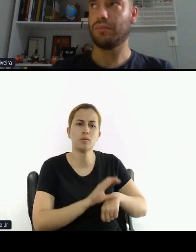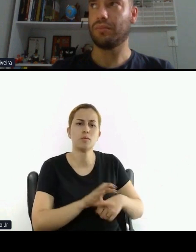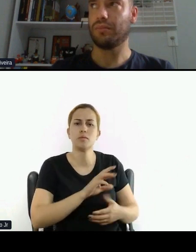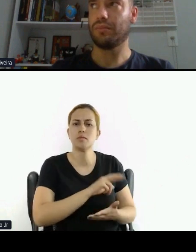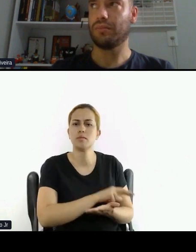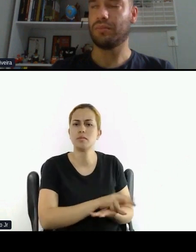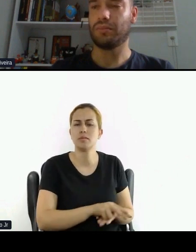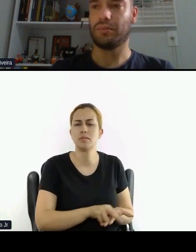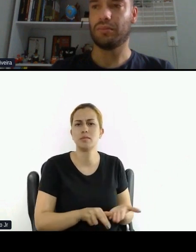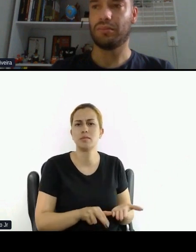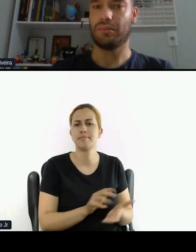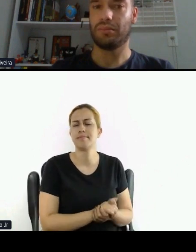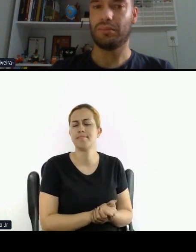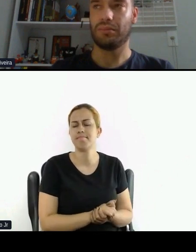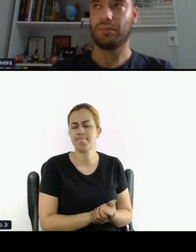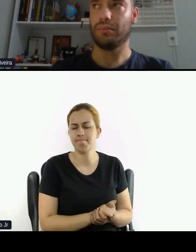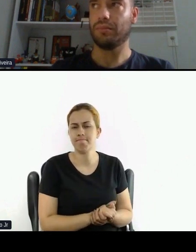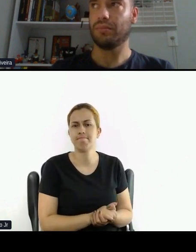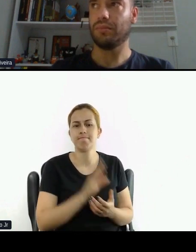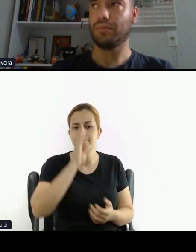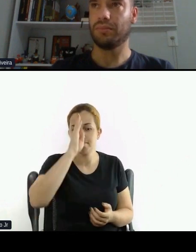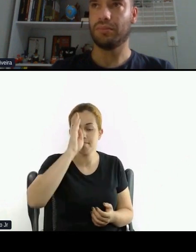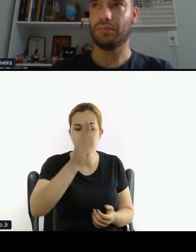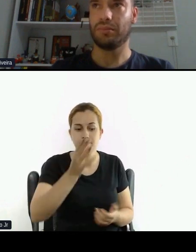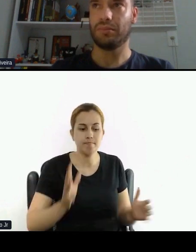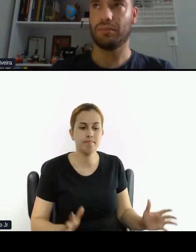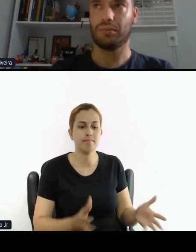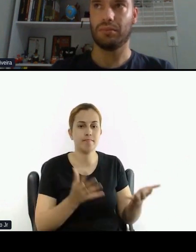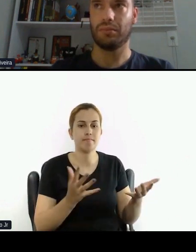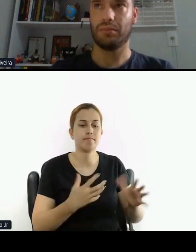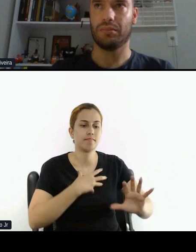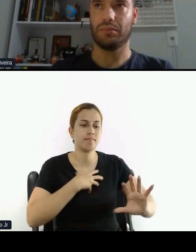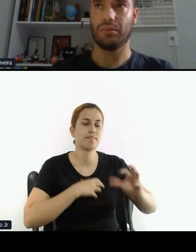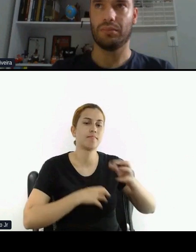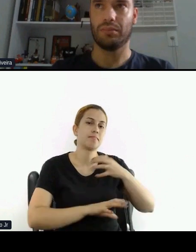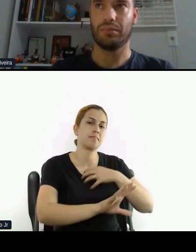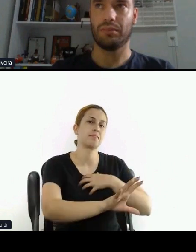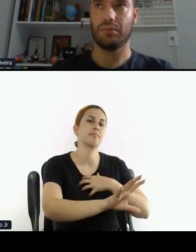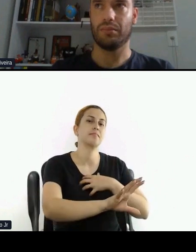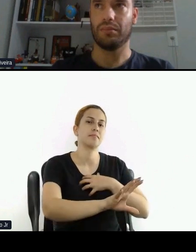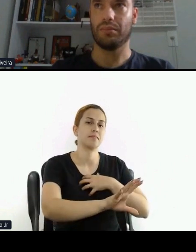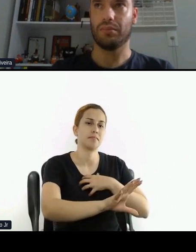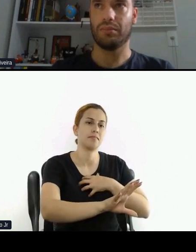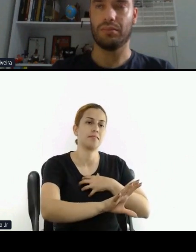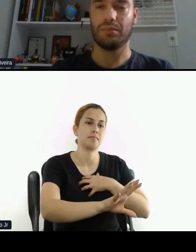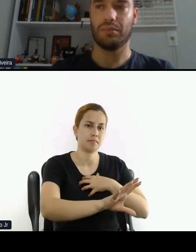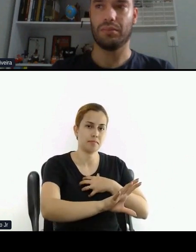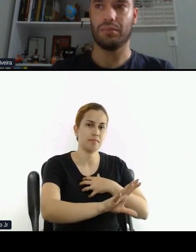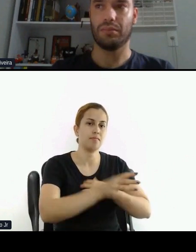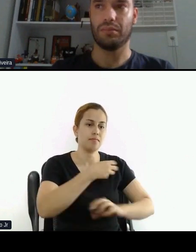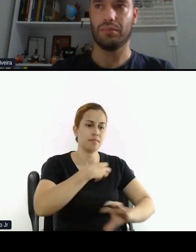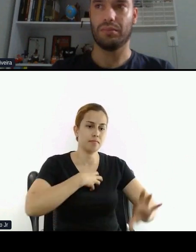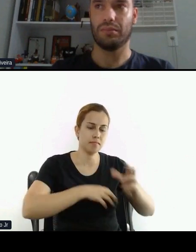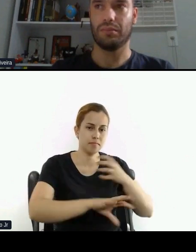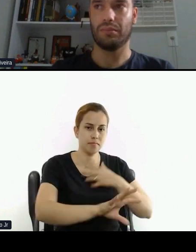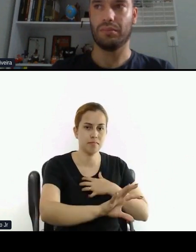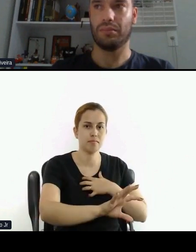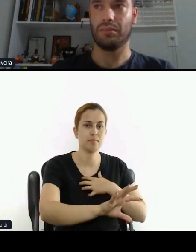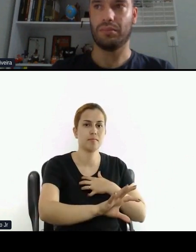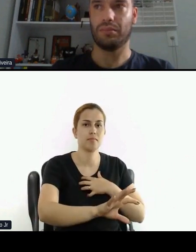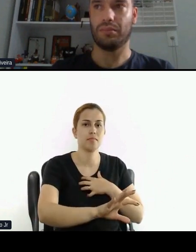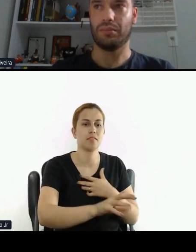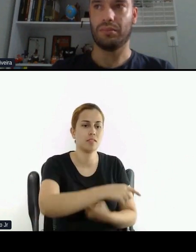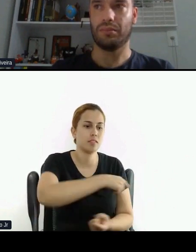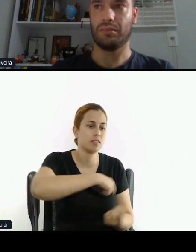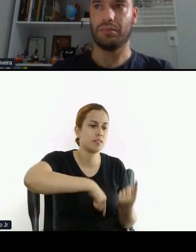e principalmente estimular a empatia junto a esses colaboradores, né, principalmente,